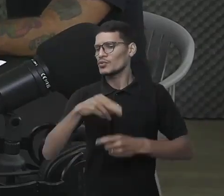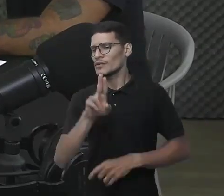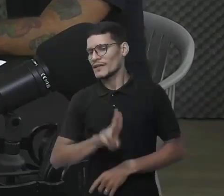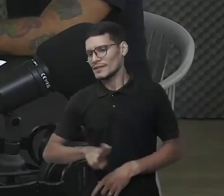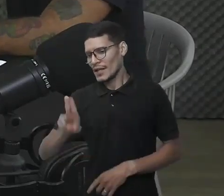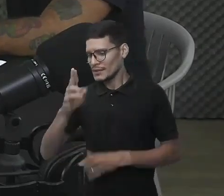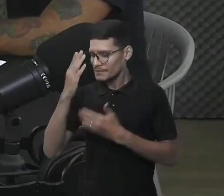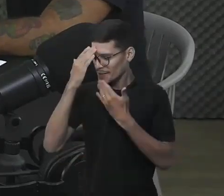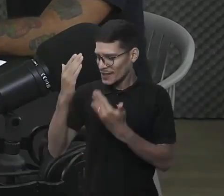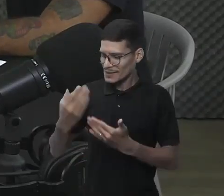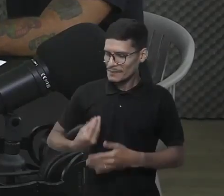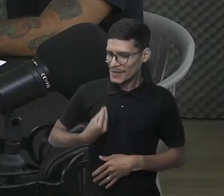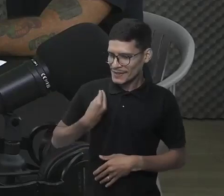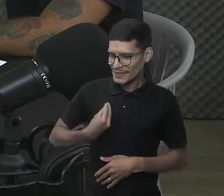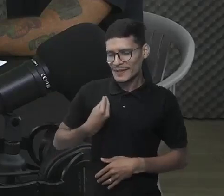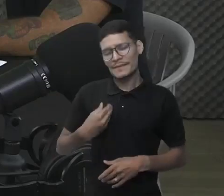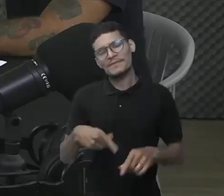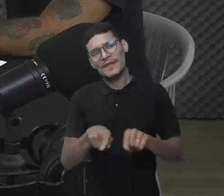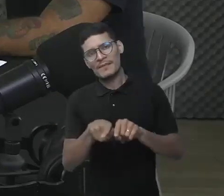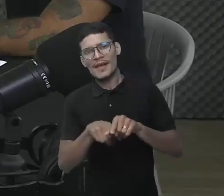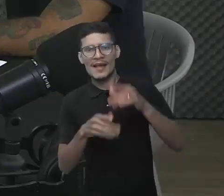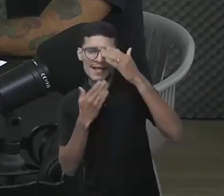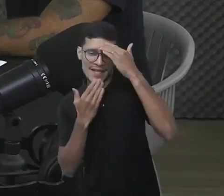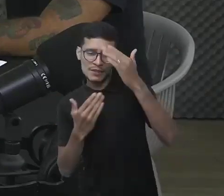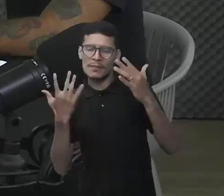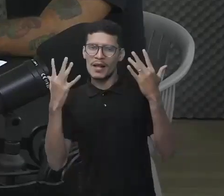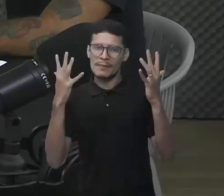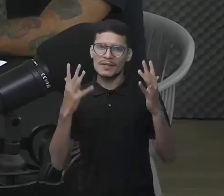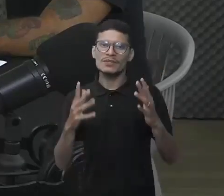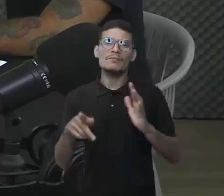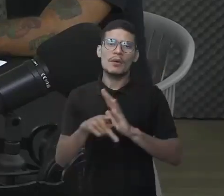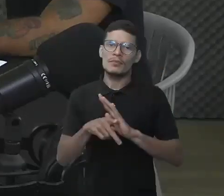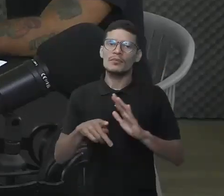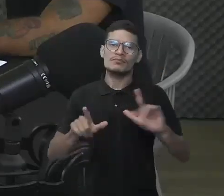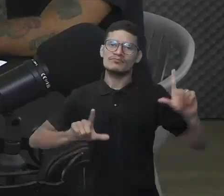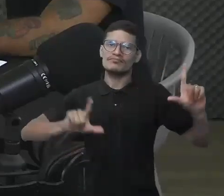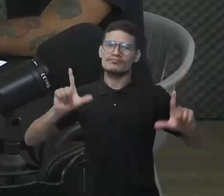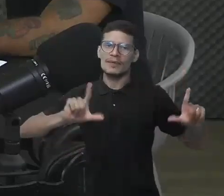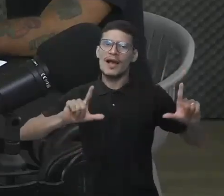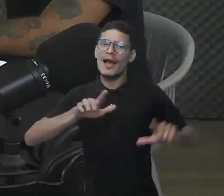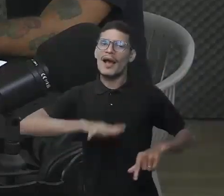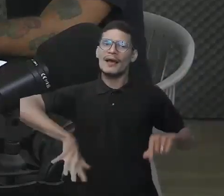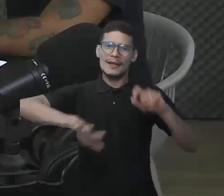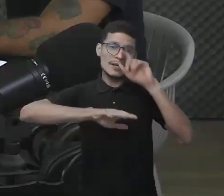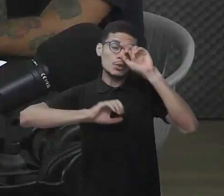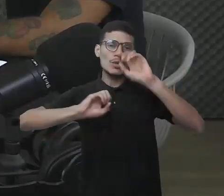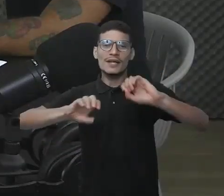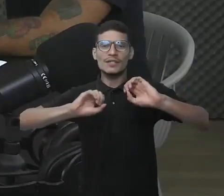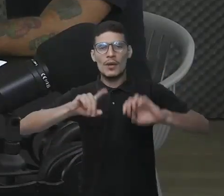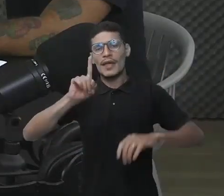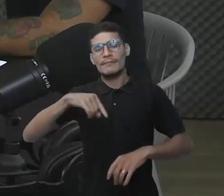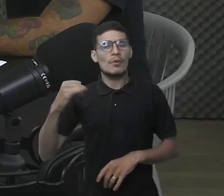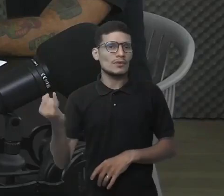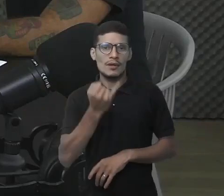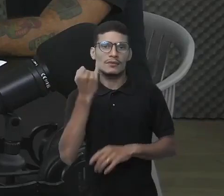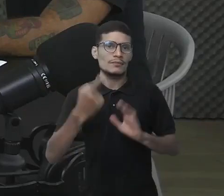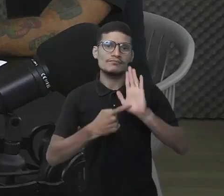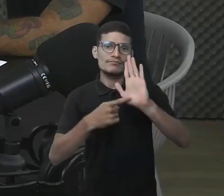pela sua presença nesse Eu programa. também agradeço e parabenizo o programa, né, na área da educação é importantíssimo, né, a gente está levando essas